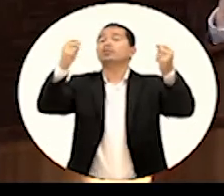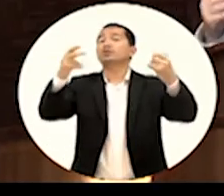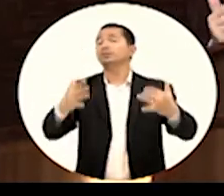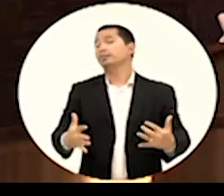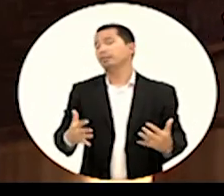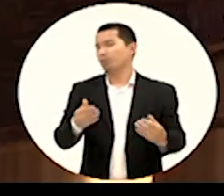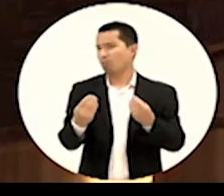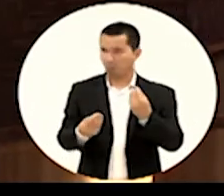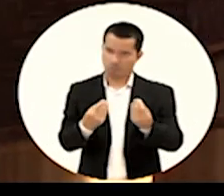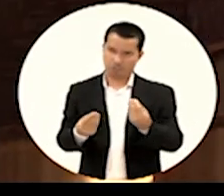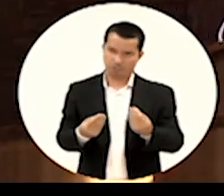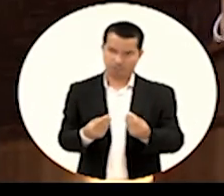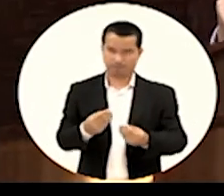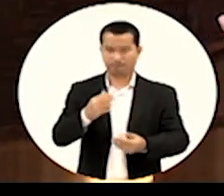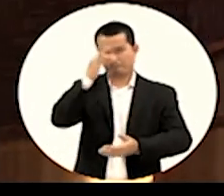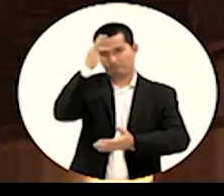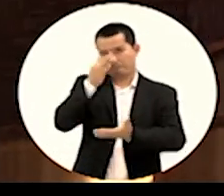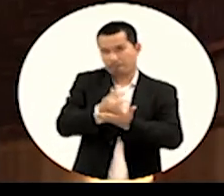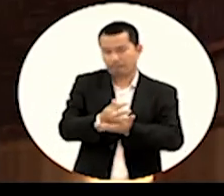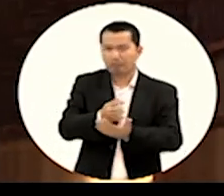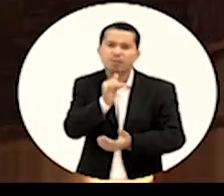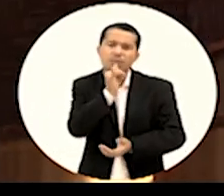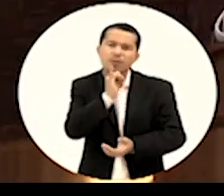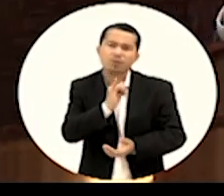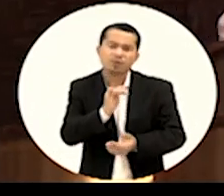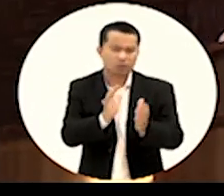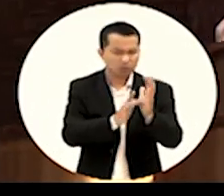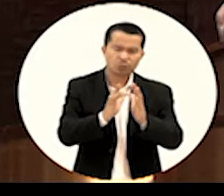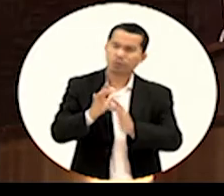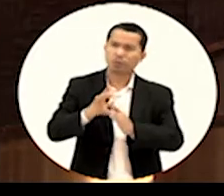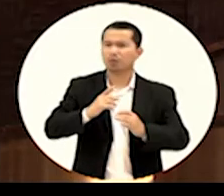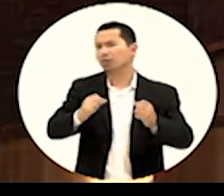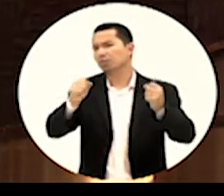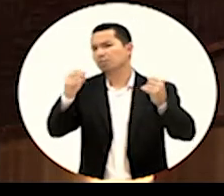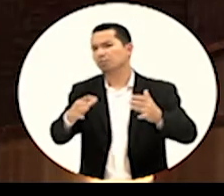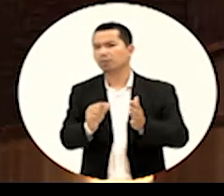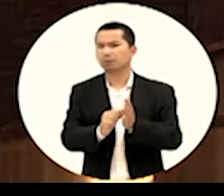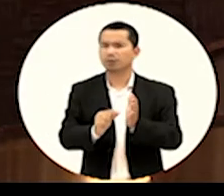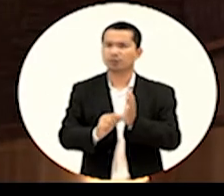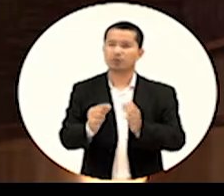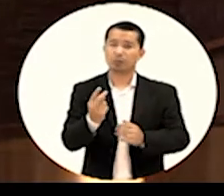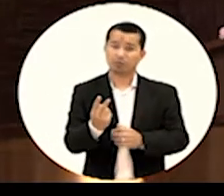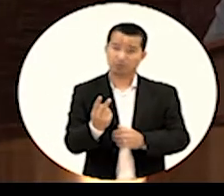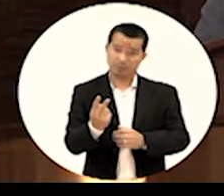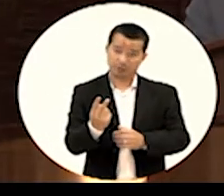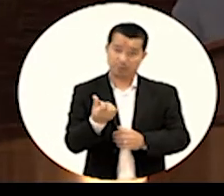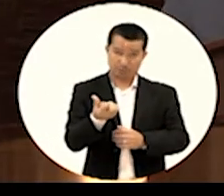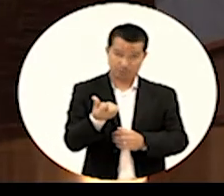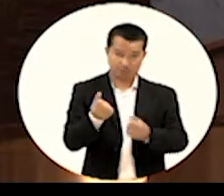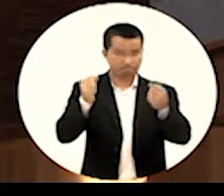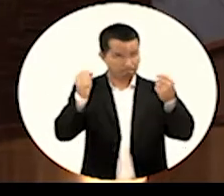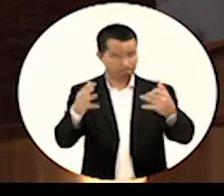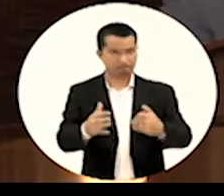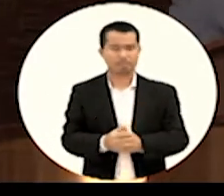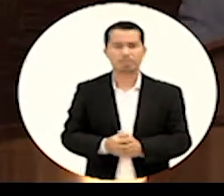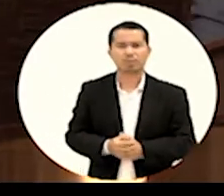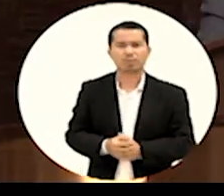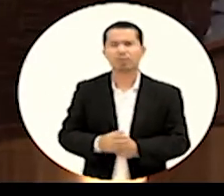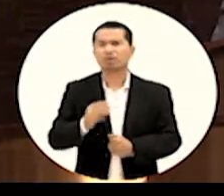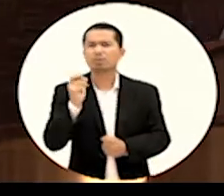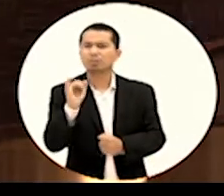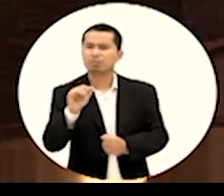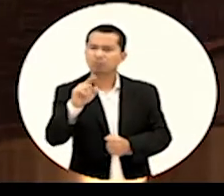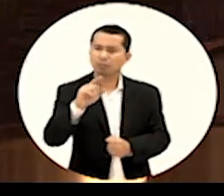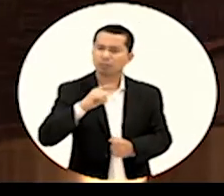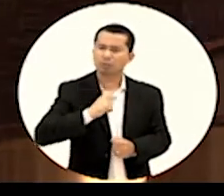de metáforas e parábolas, o valor dessa fé. Ele vai dizer, por exemplo, o que está no